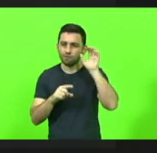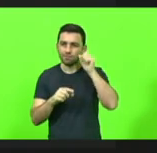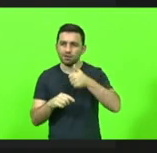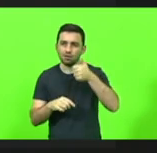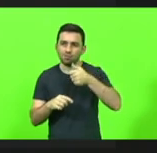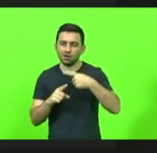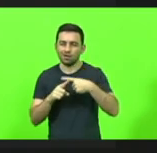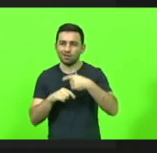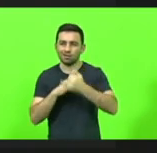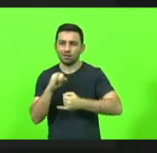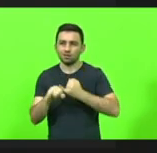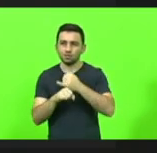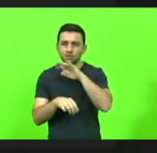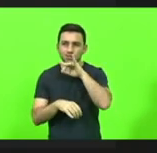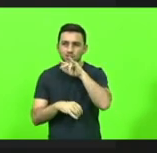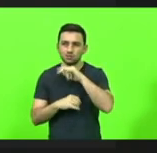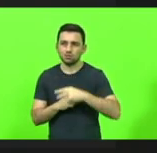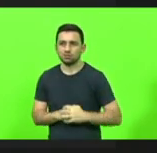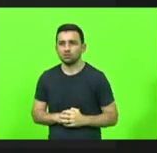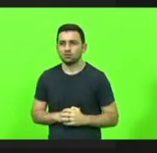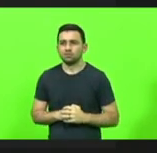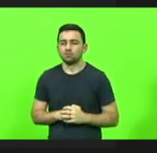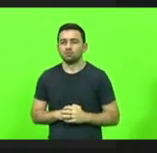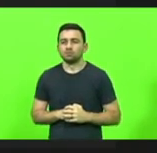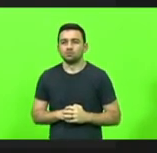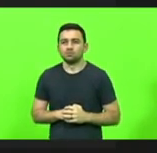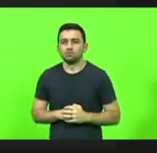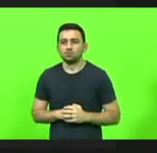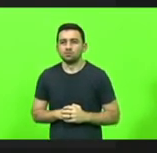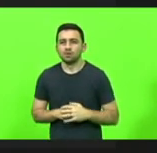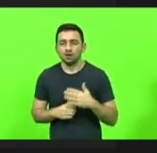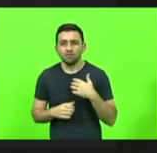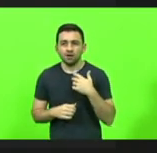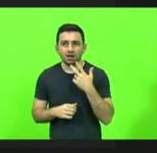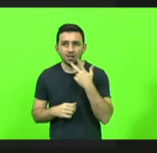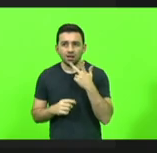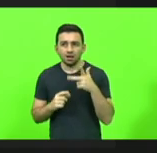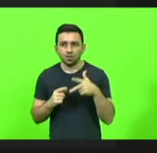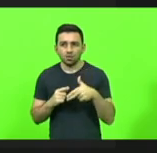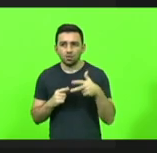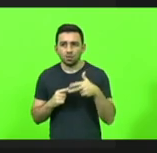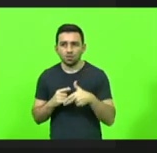Ah, ok, tudo bem. Se eu falei alguma coisa e